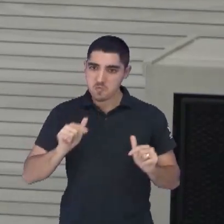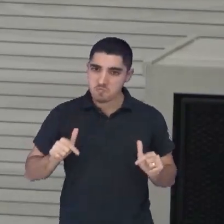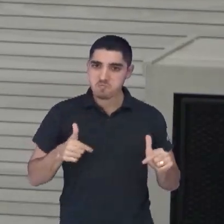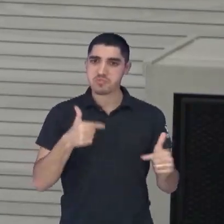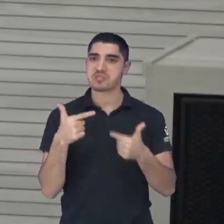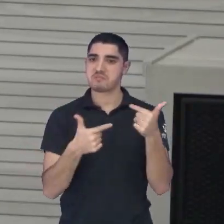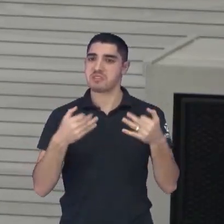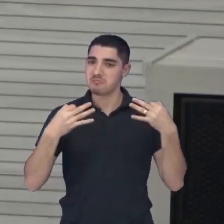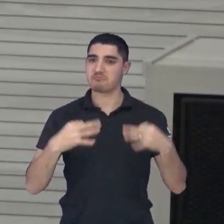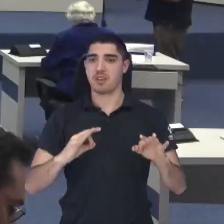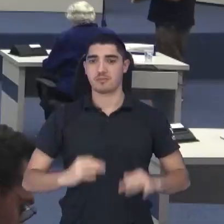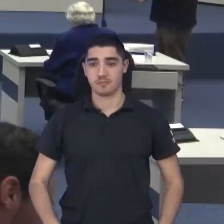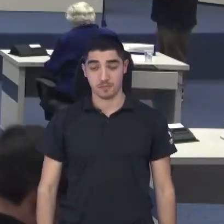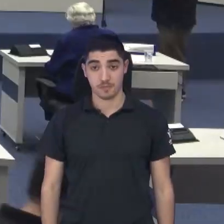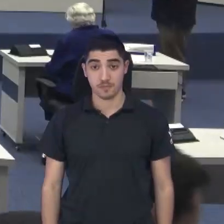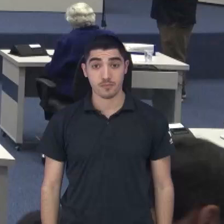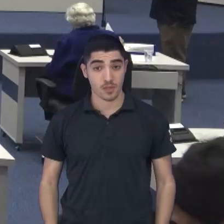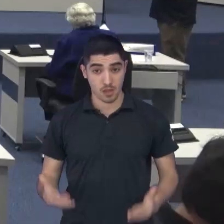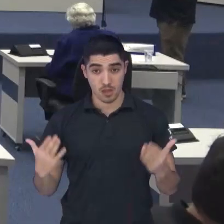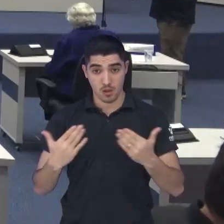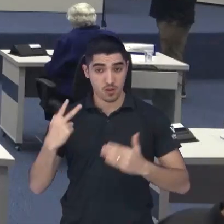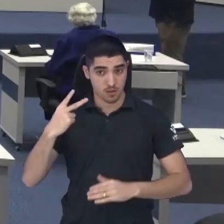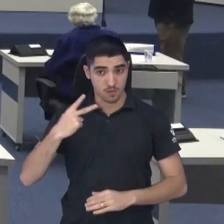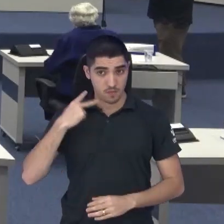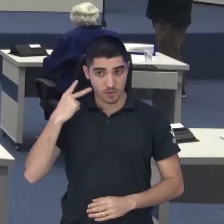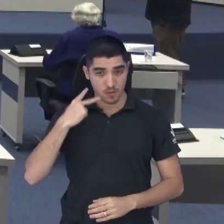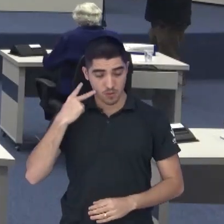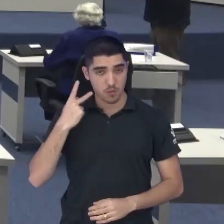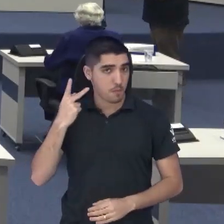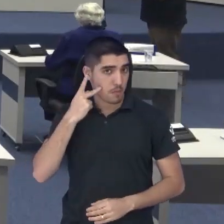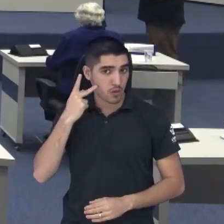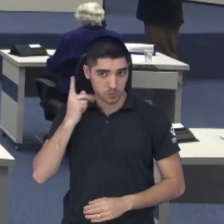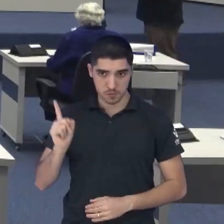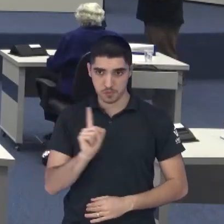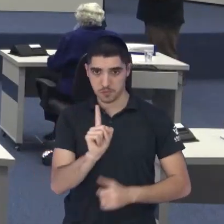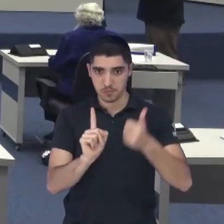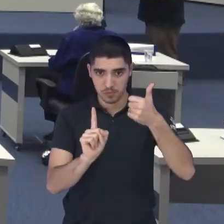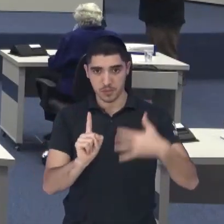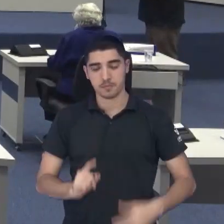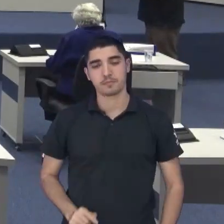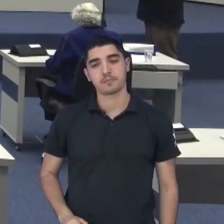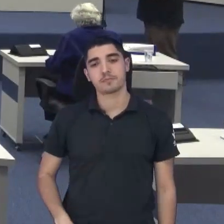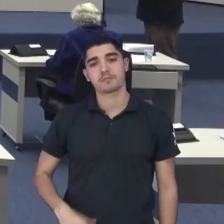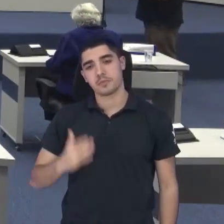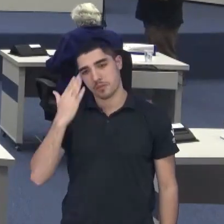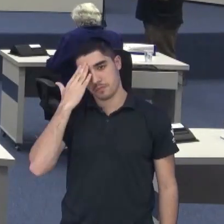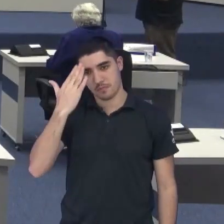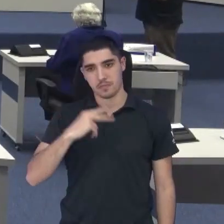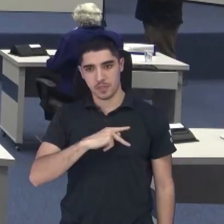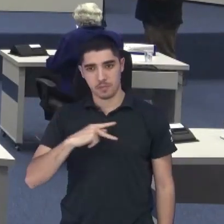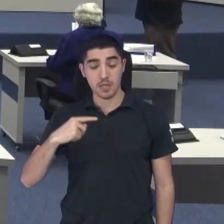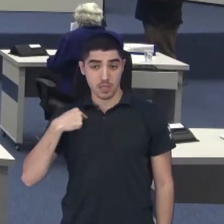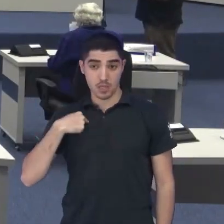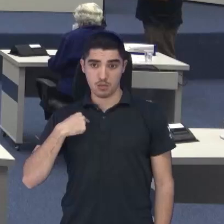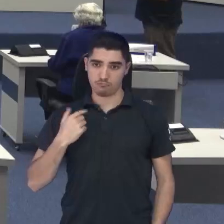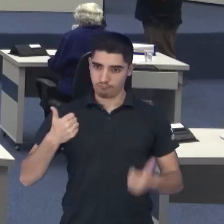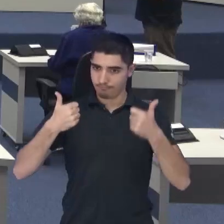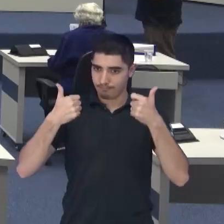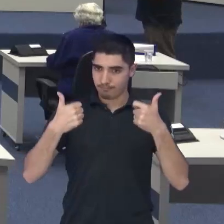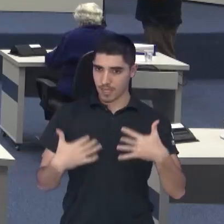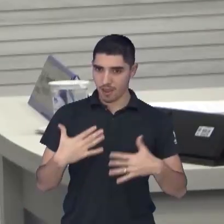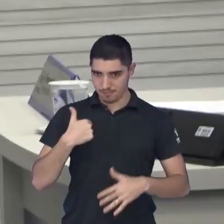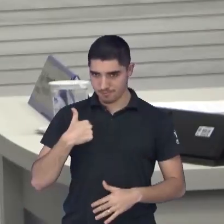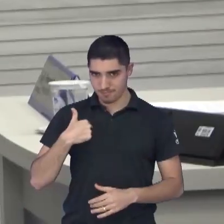casa. Justificativa de votação, vereador Pascucci. Obrigado, senhor presidente. Vim justificar meu voto, apesar